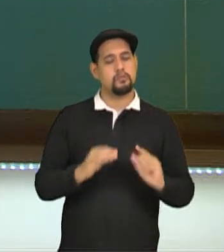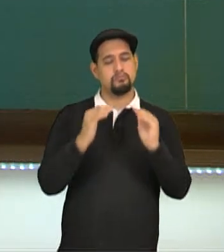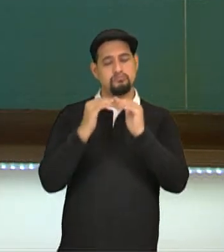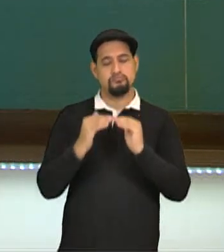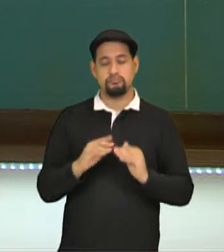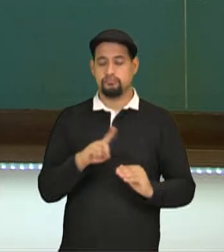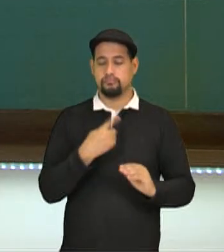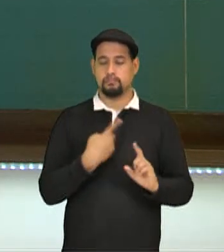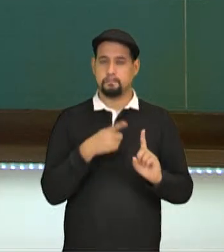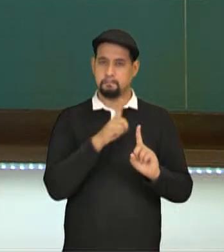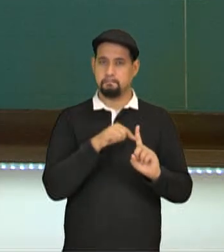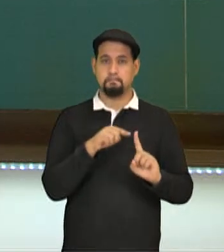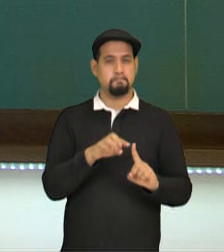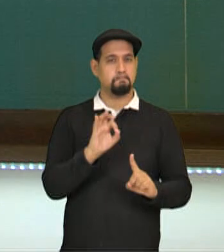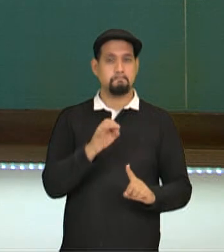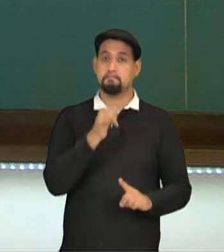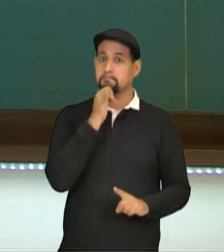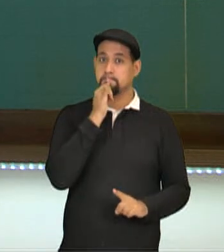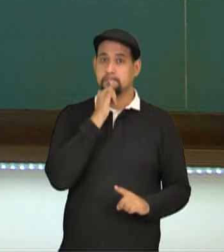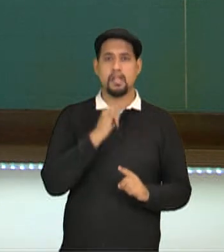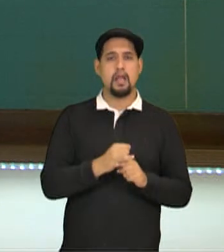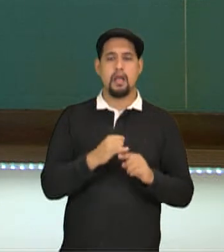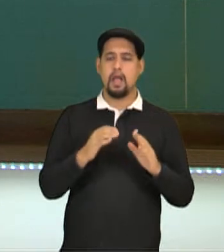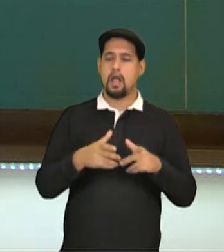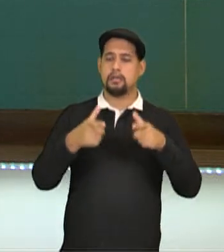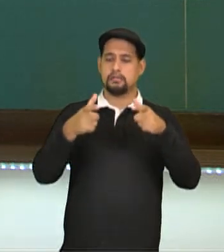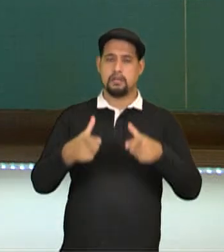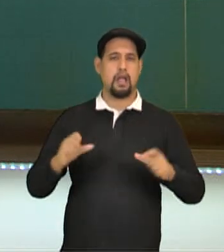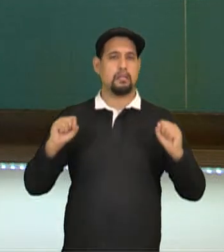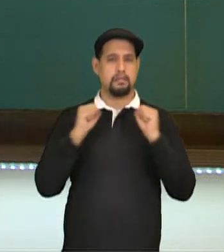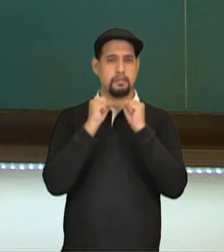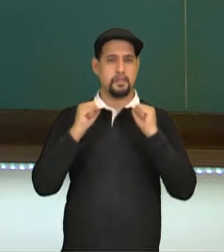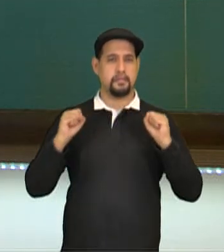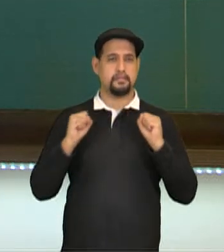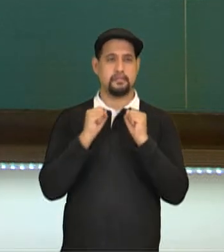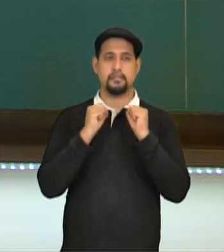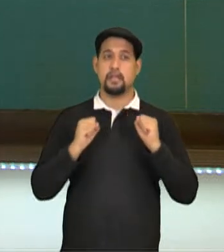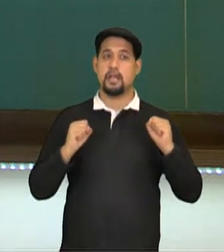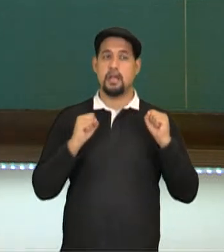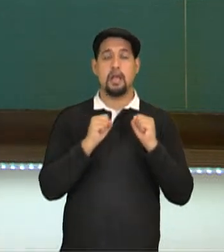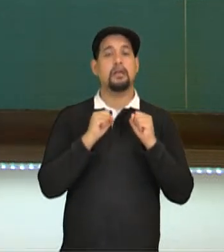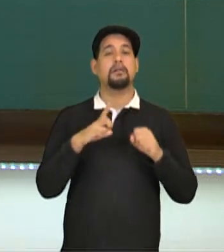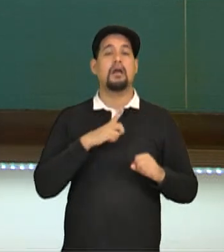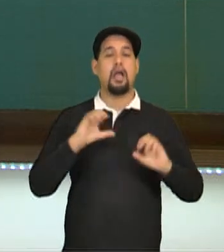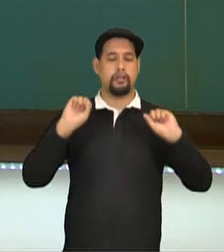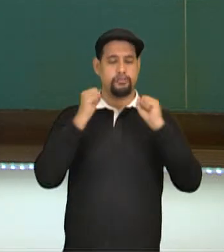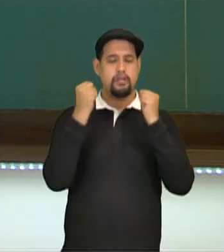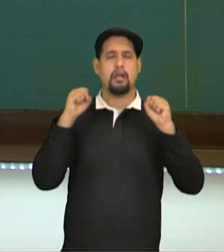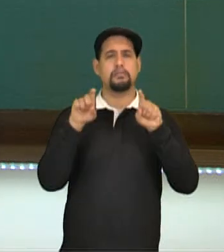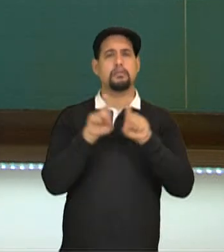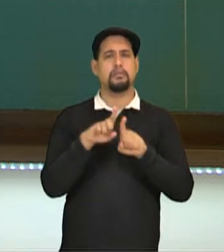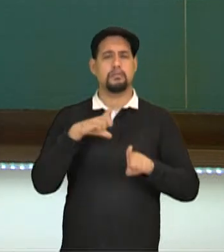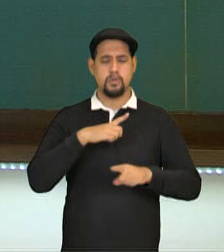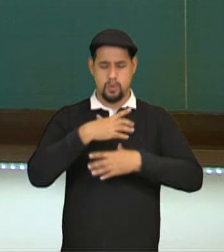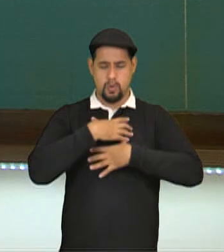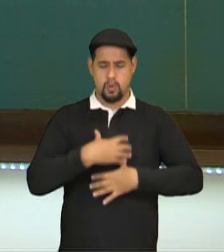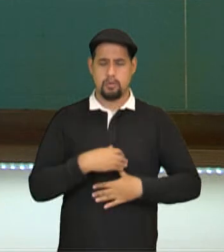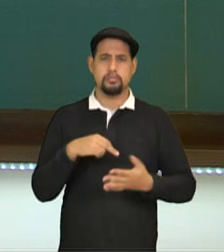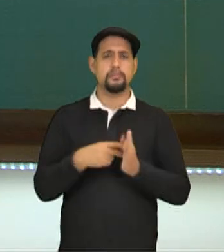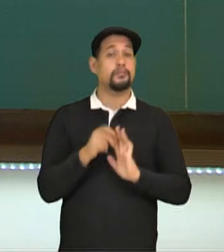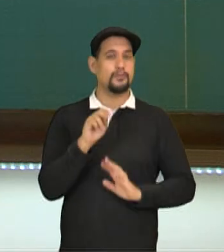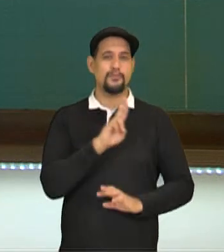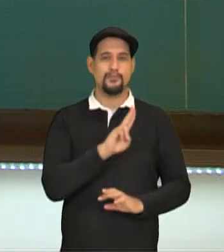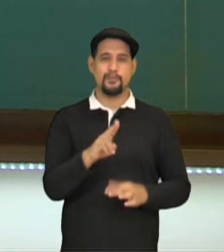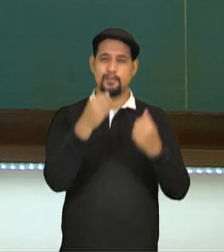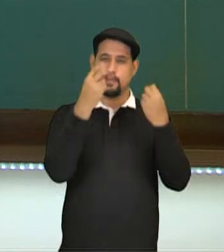com o nosso objetivo. Por exemplo, são as academias. A ginástica de conscientização corporal, que como o seu